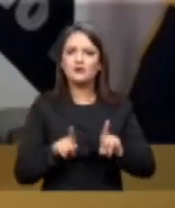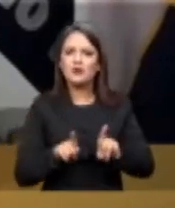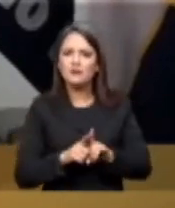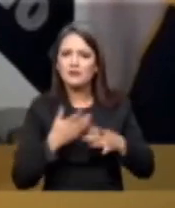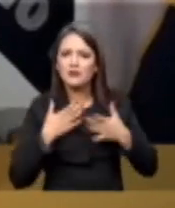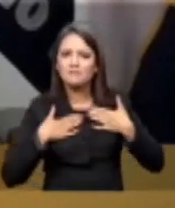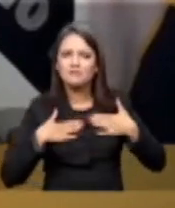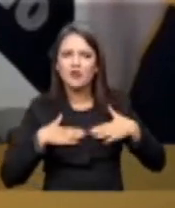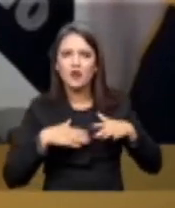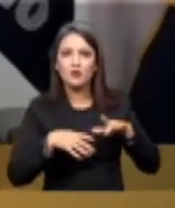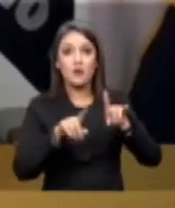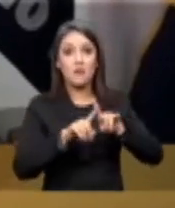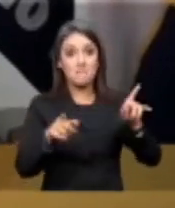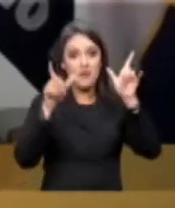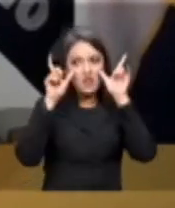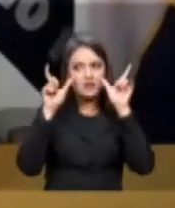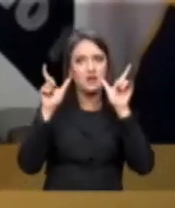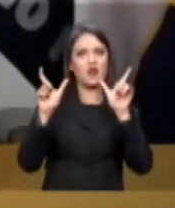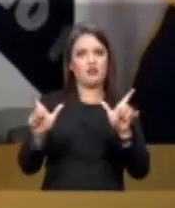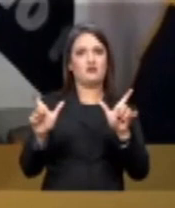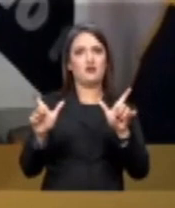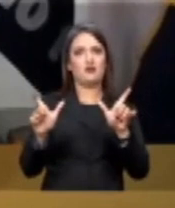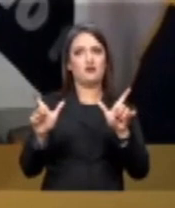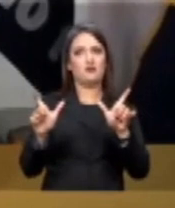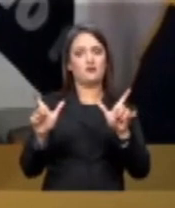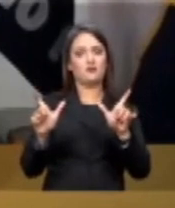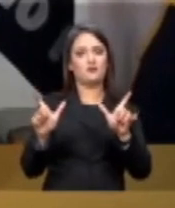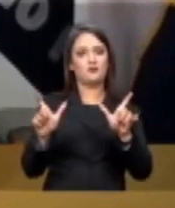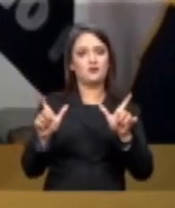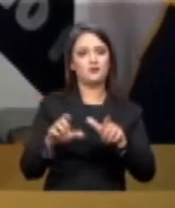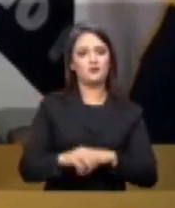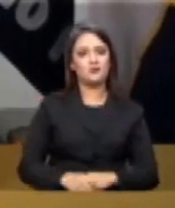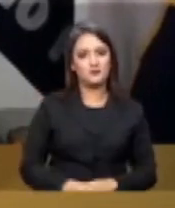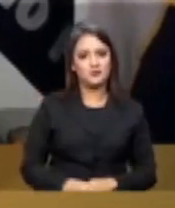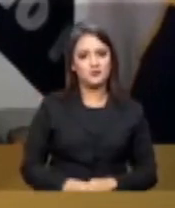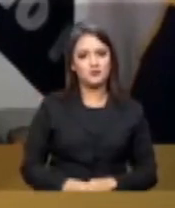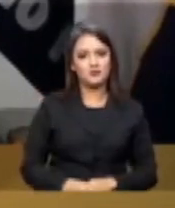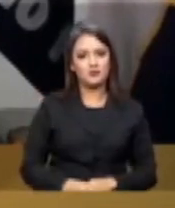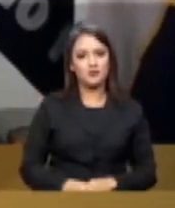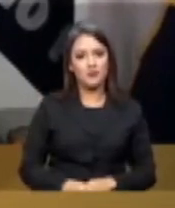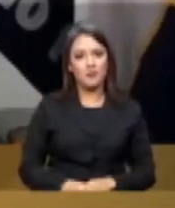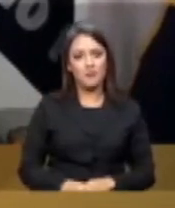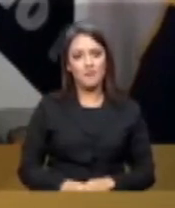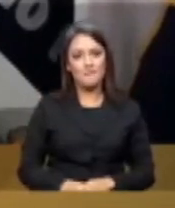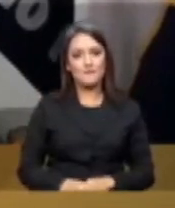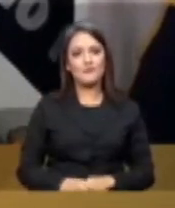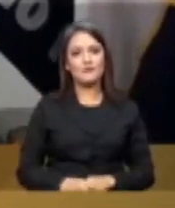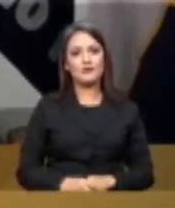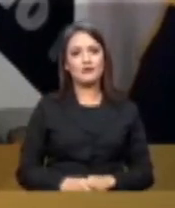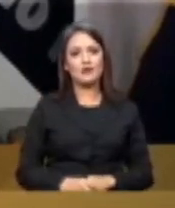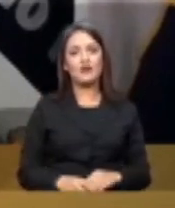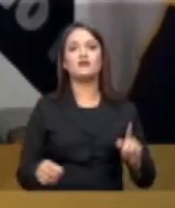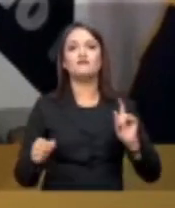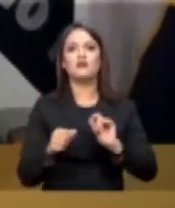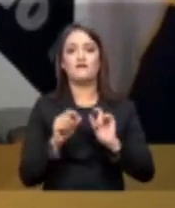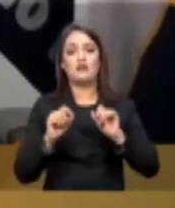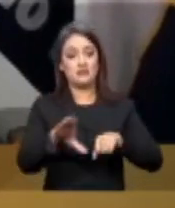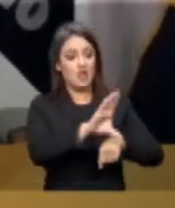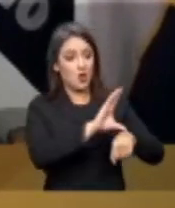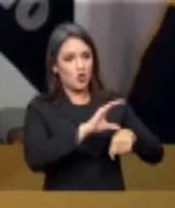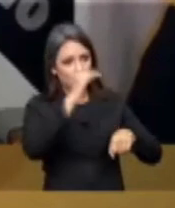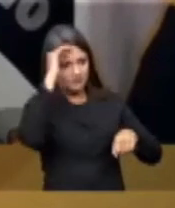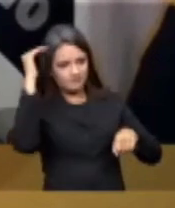e com temperança, de cumprir e buscar cumprir a Constituição